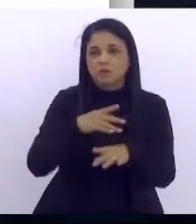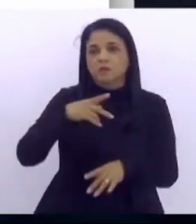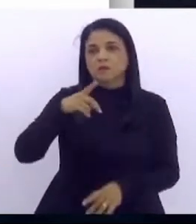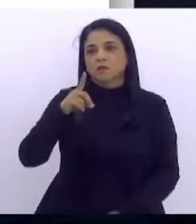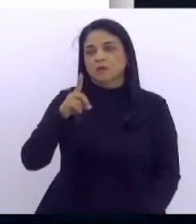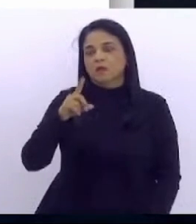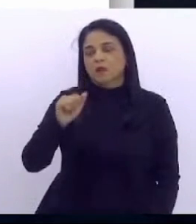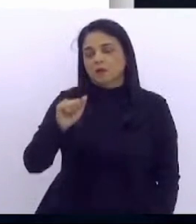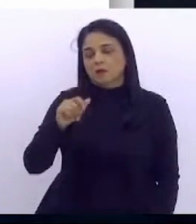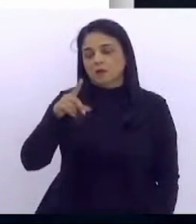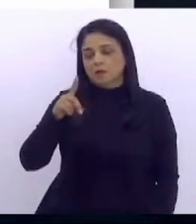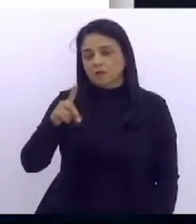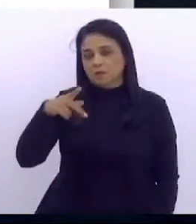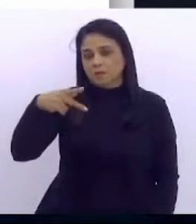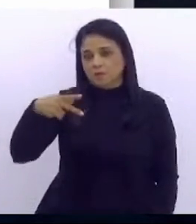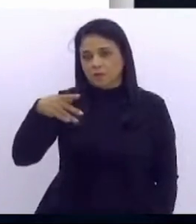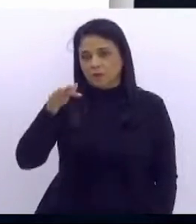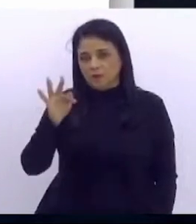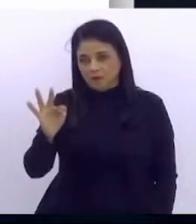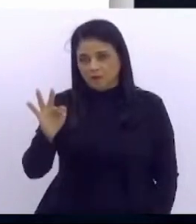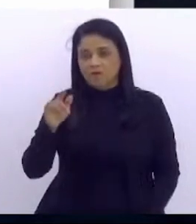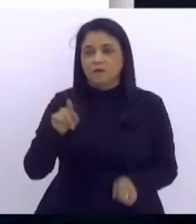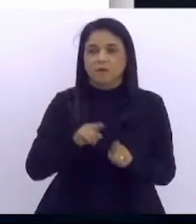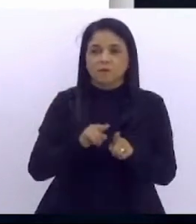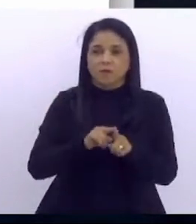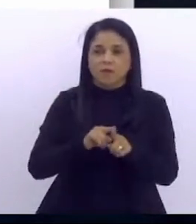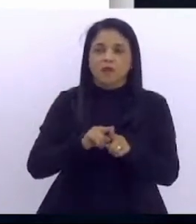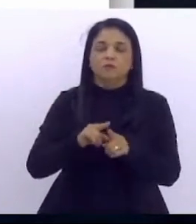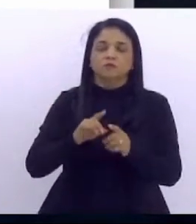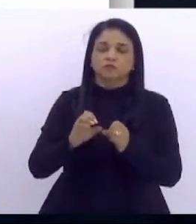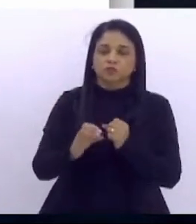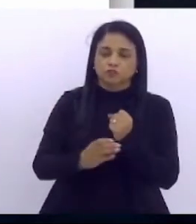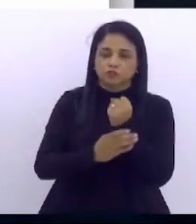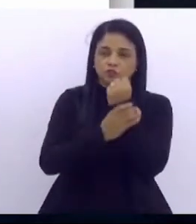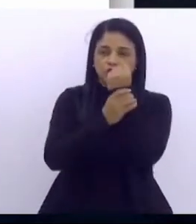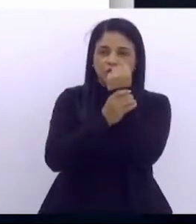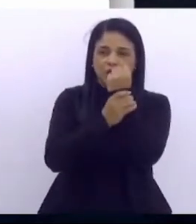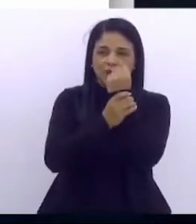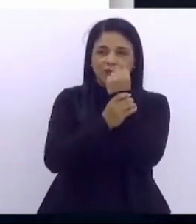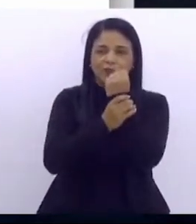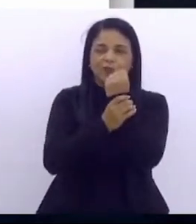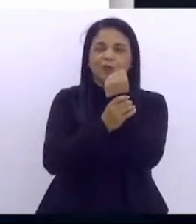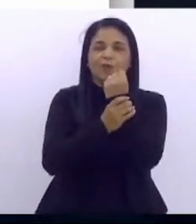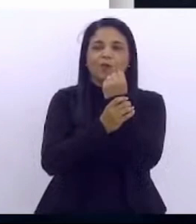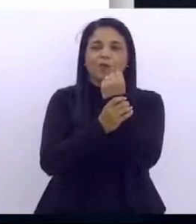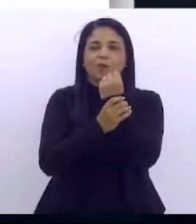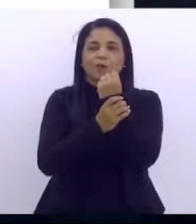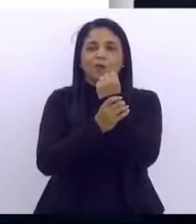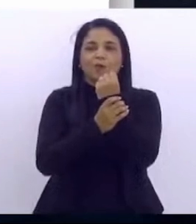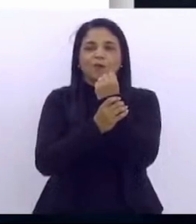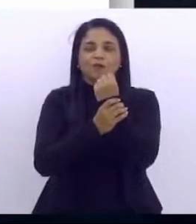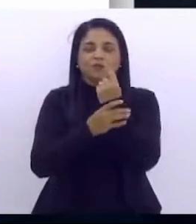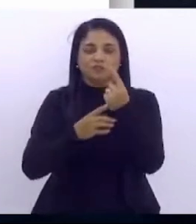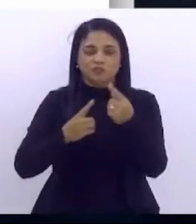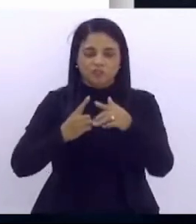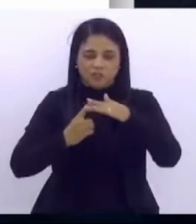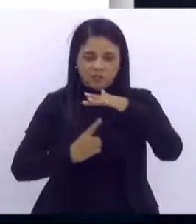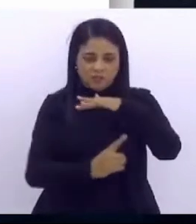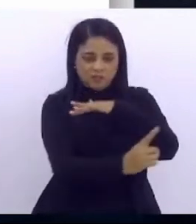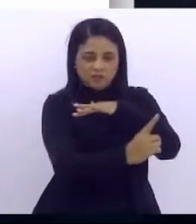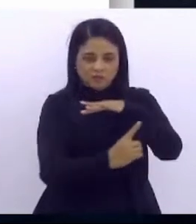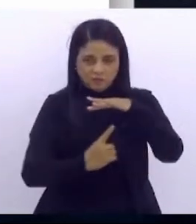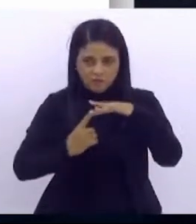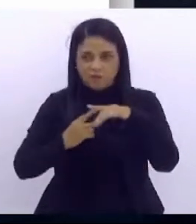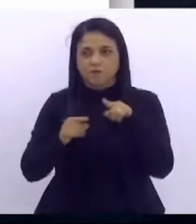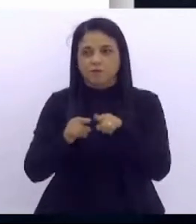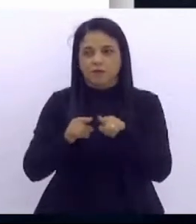DPF 442 ou no habeas corpus, e todas as falas que se tratavam de números de aborto